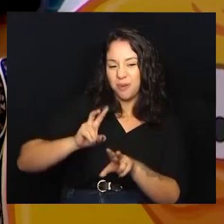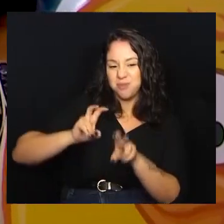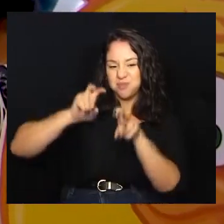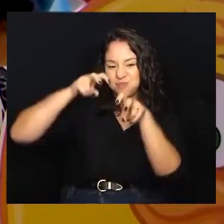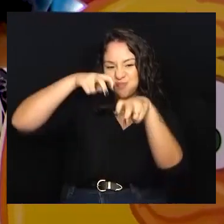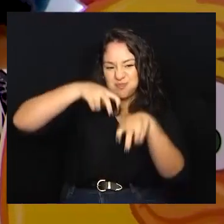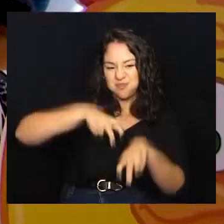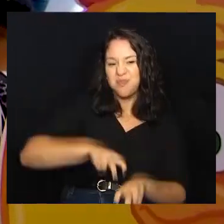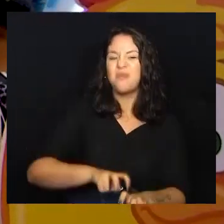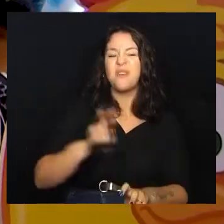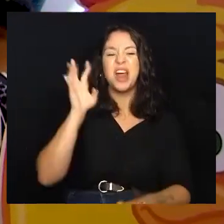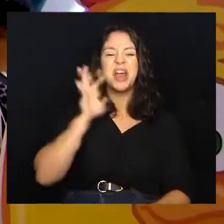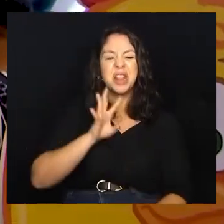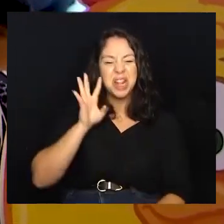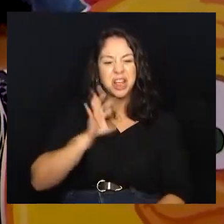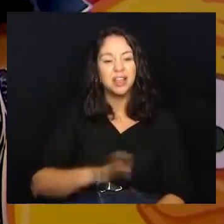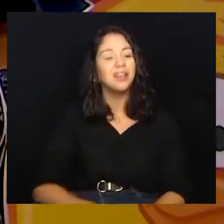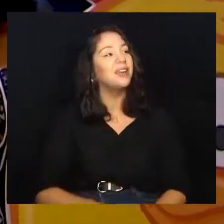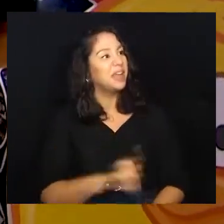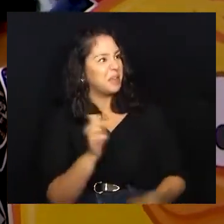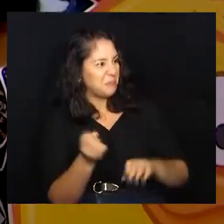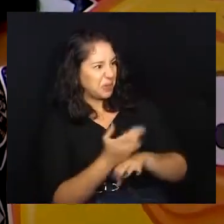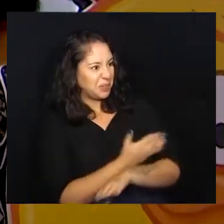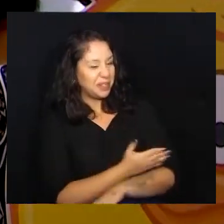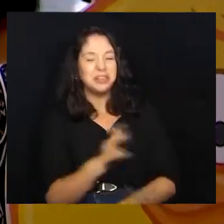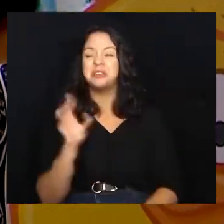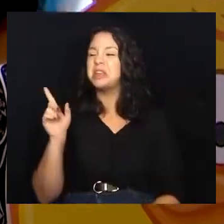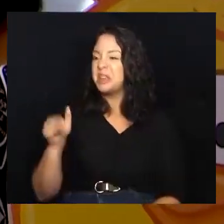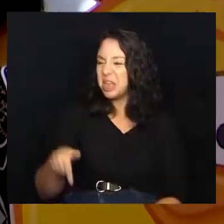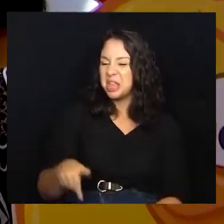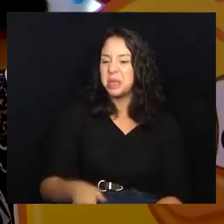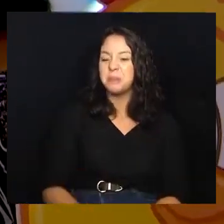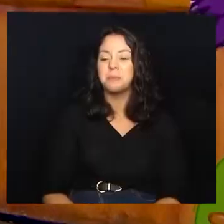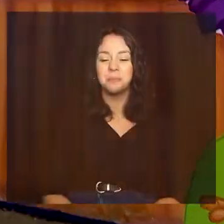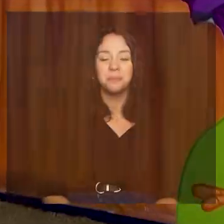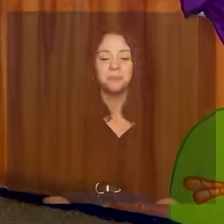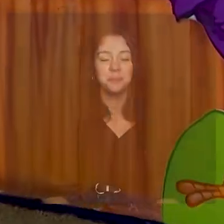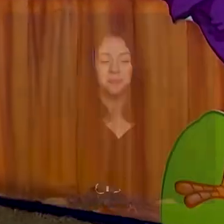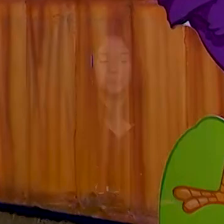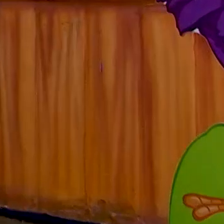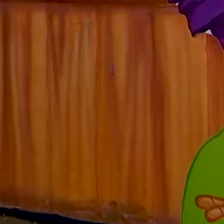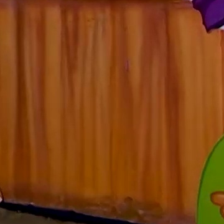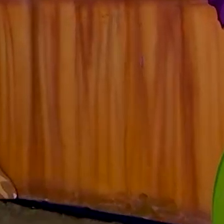aqui. O escorregador é mal legal. Emocionante? É.